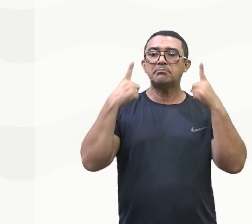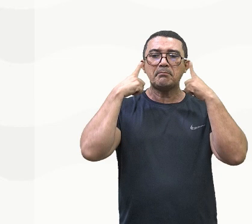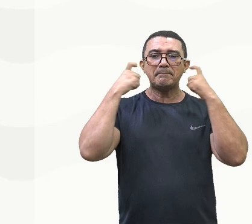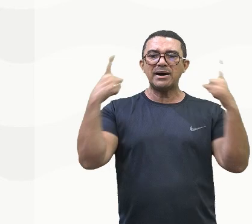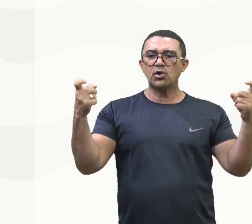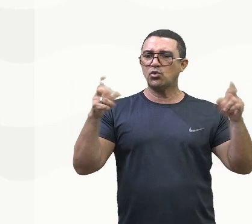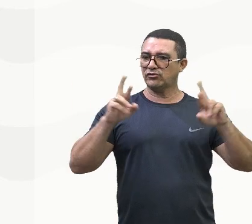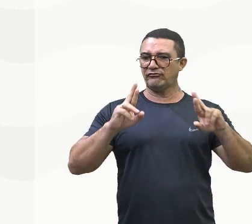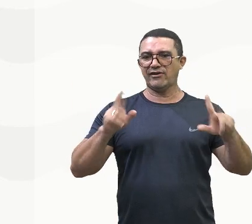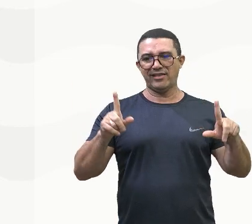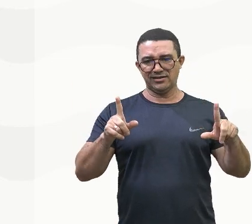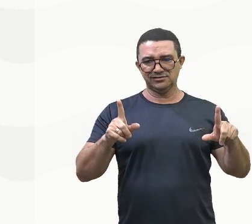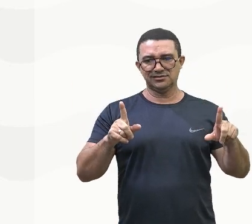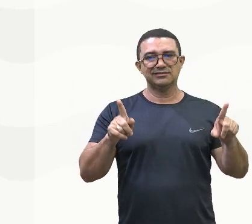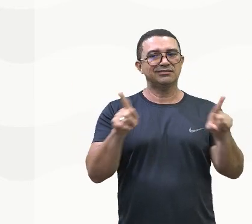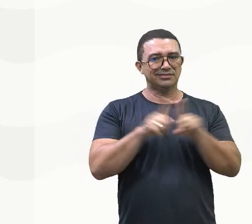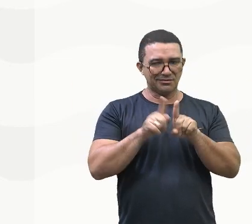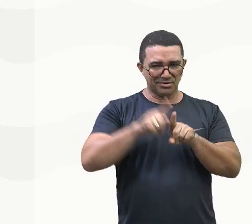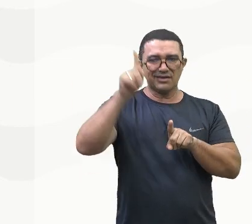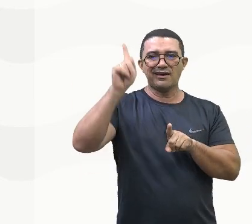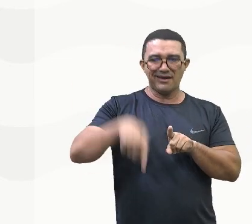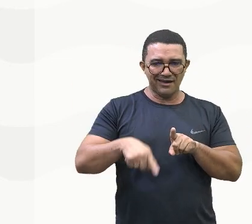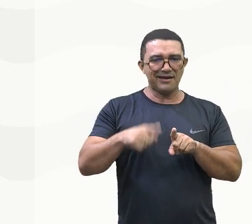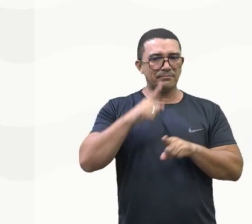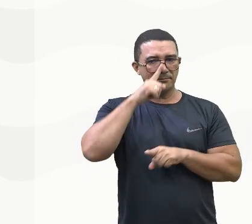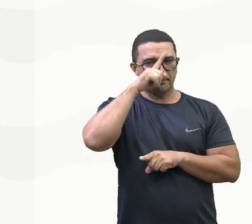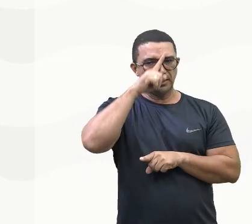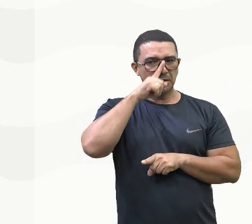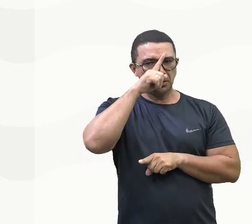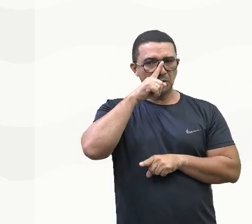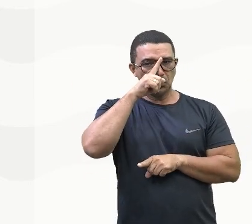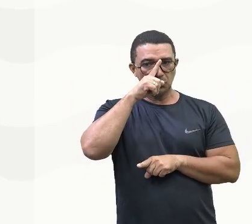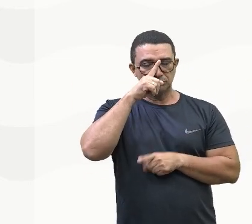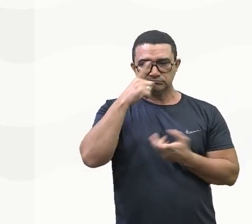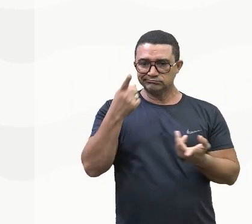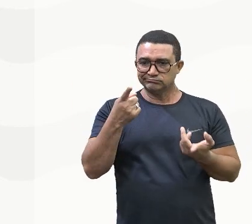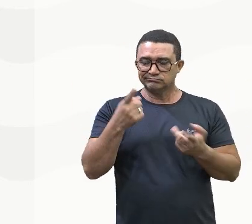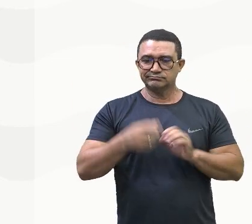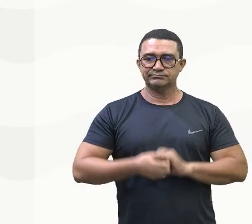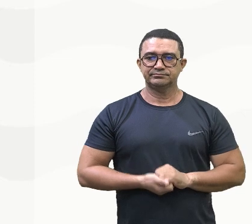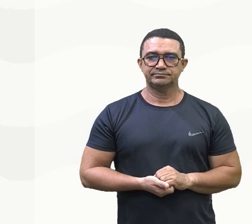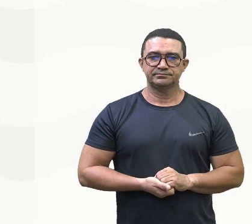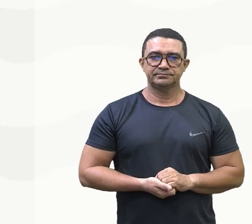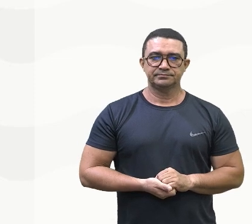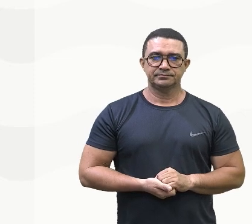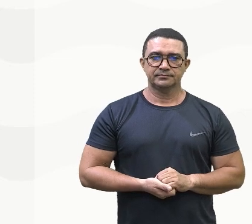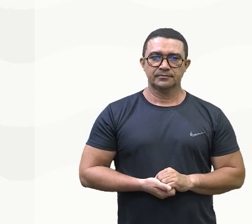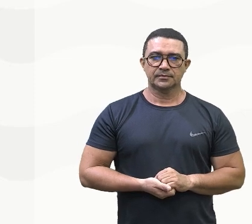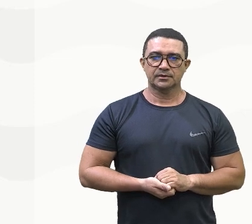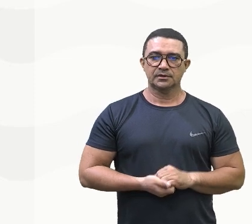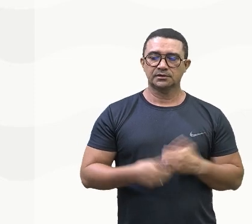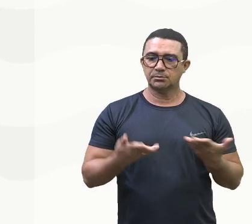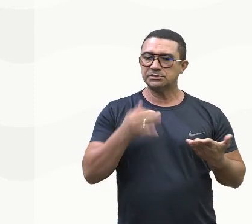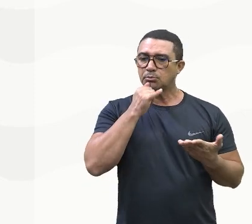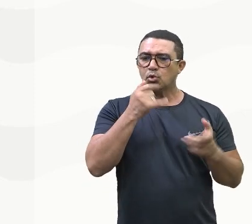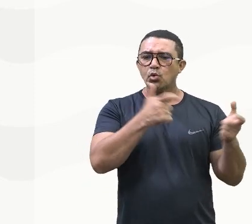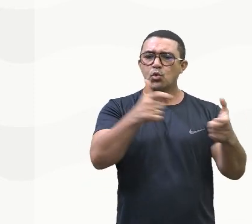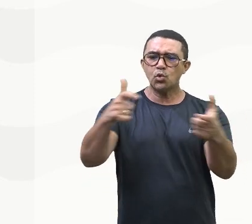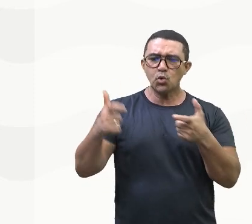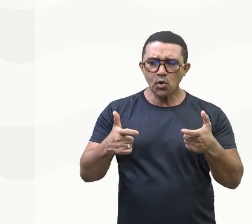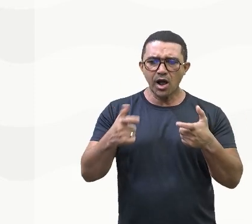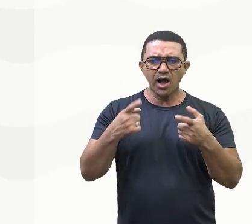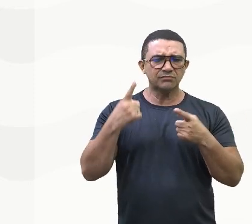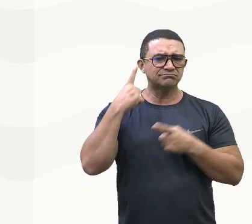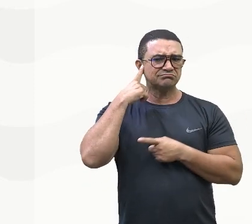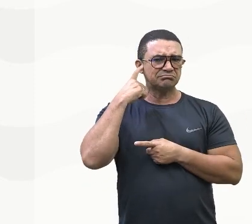Embora perigoso, não é encarado como tal, como é a poluição que eu falei aqui anteriormente, né? Um lugar barulhento